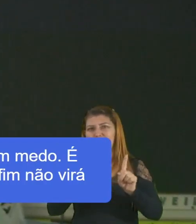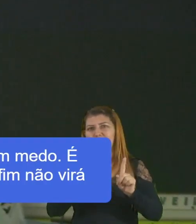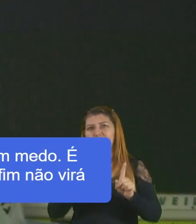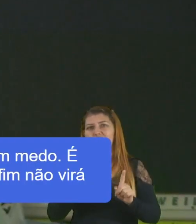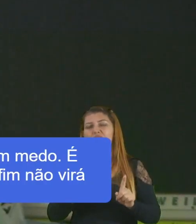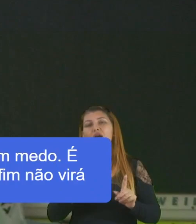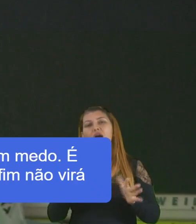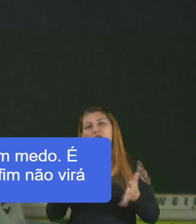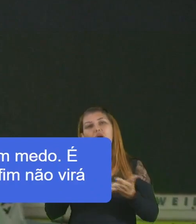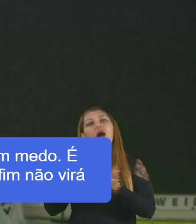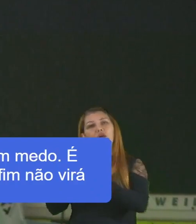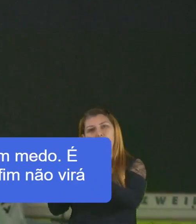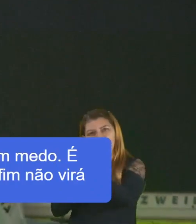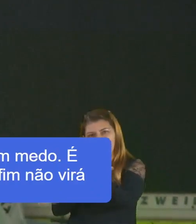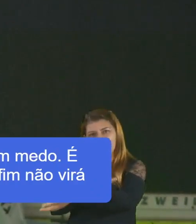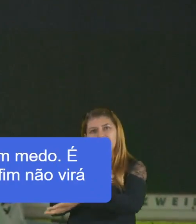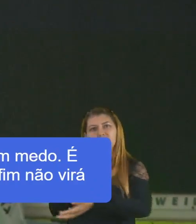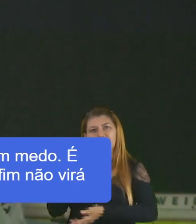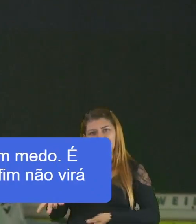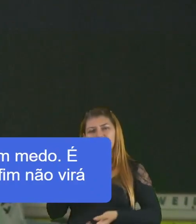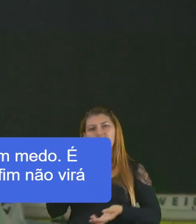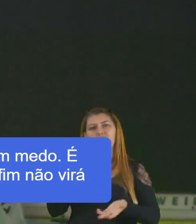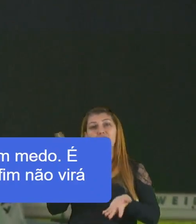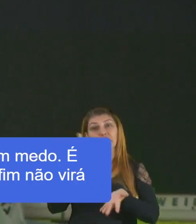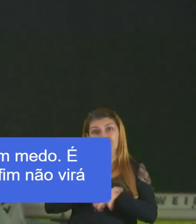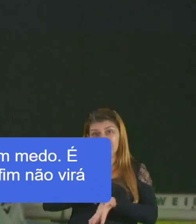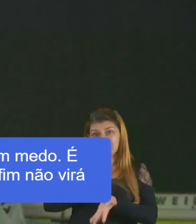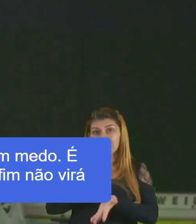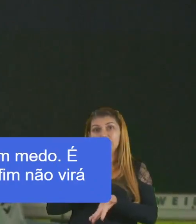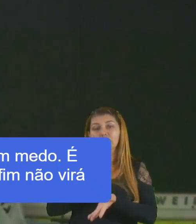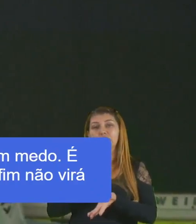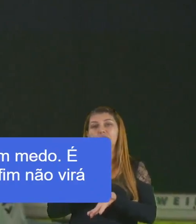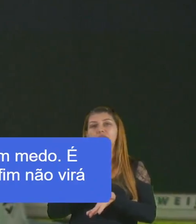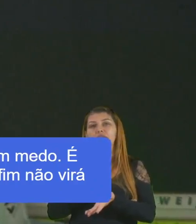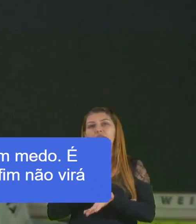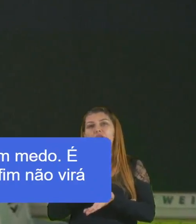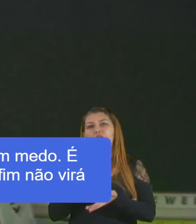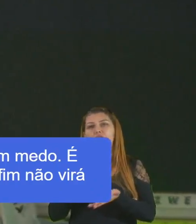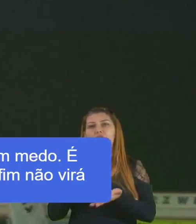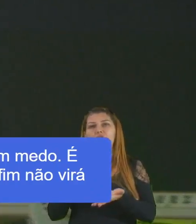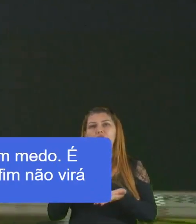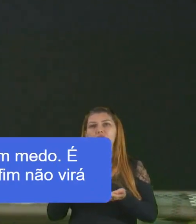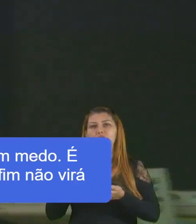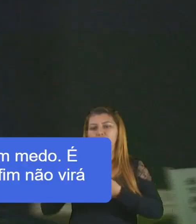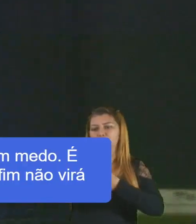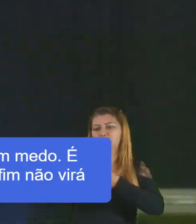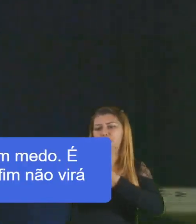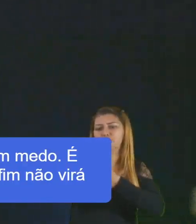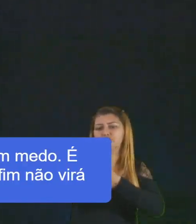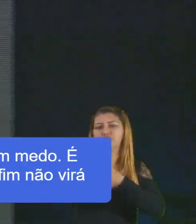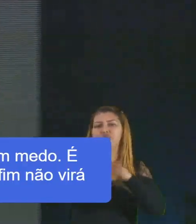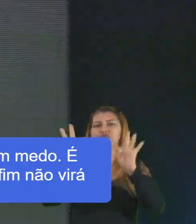primeiro aconteçam essas coisas, mas o fim não virá